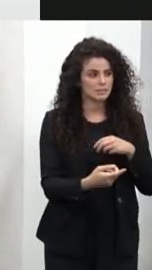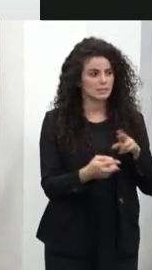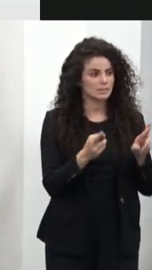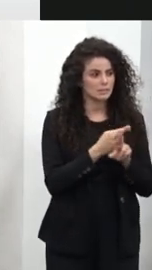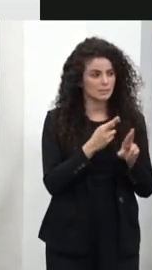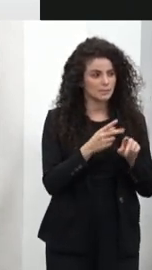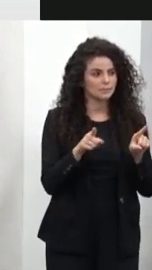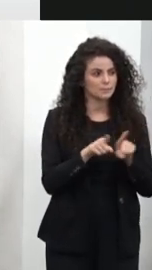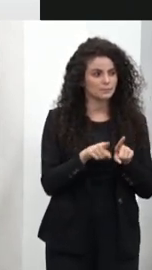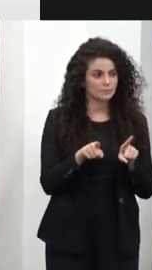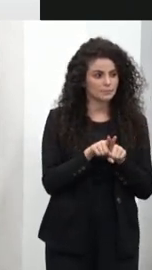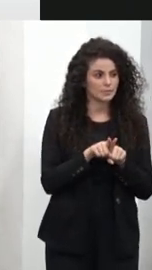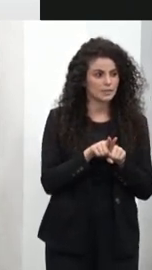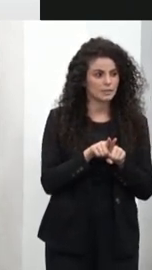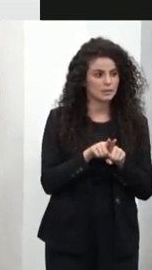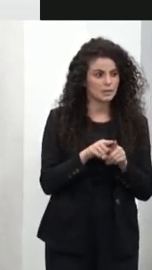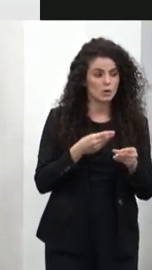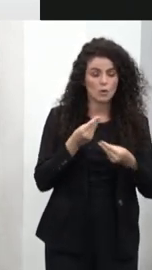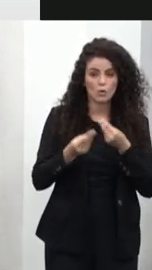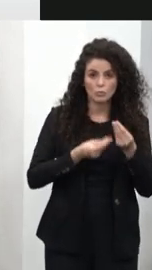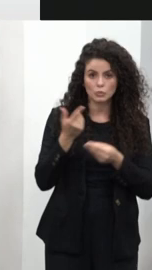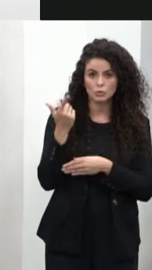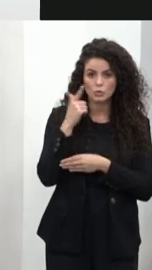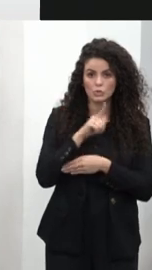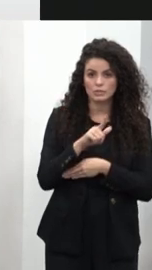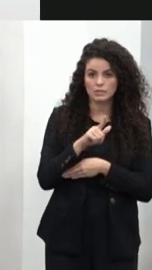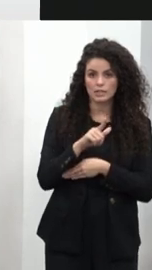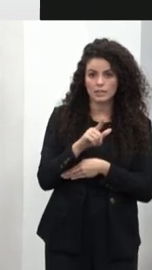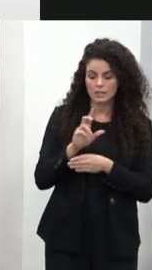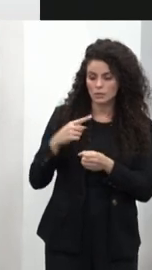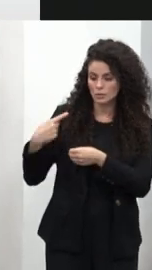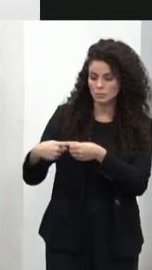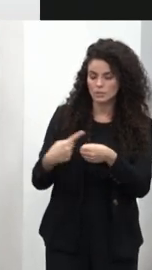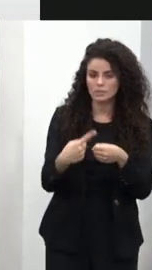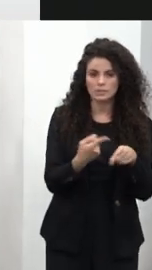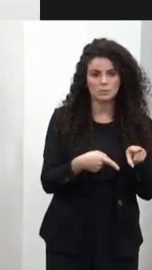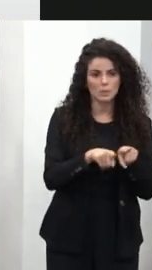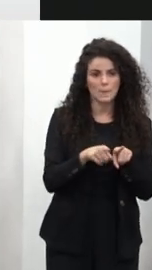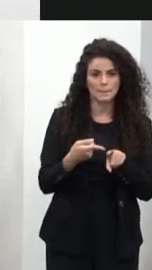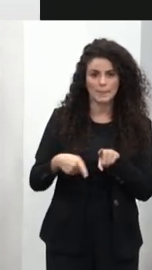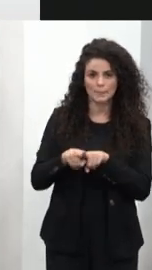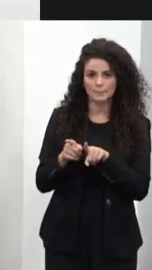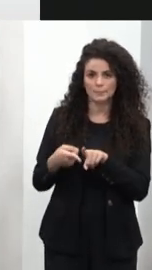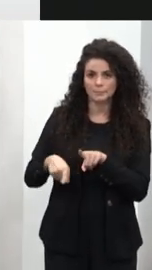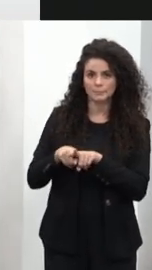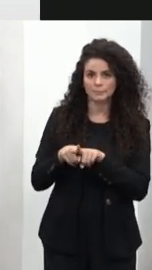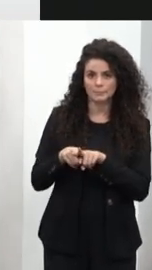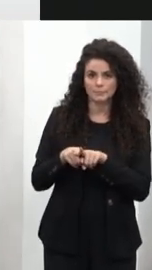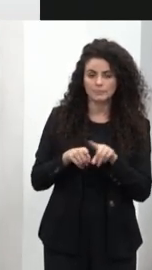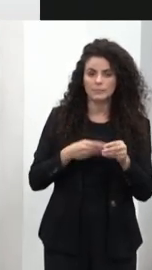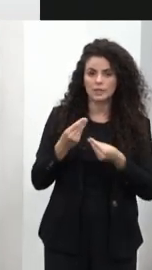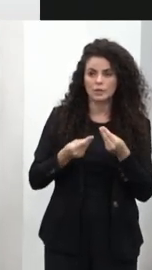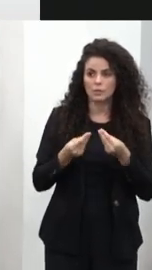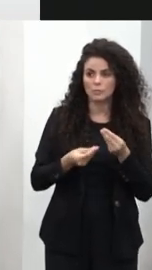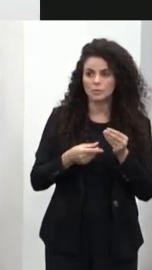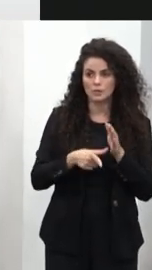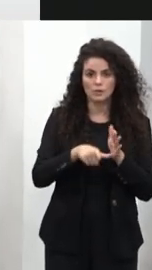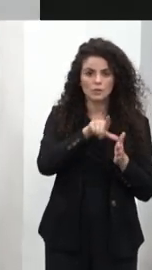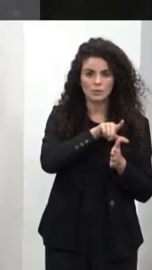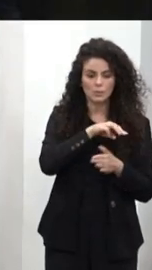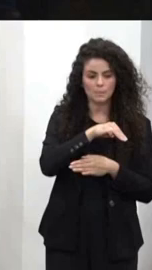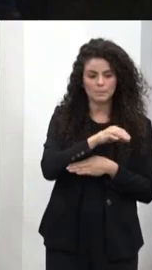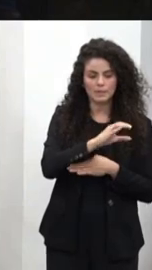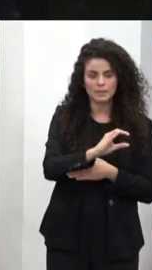a regulamentação do fundo interface com os municípios acho que é isso que que a gente espera da regulamentação Federal como ele me antecedeu o